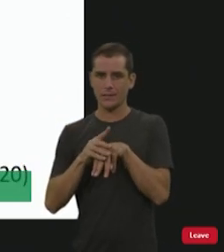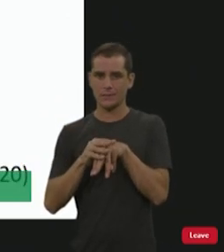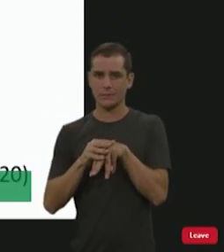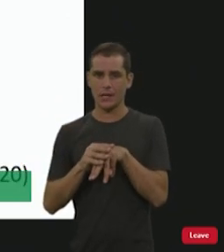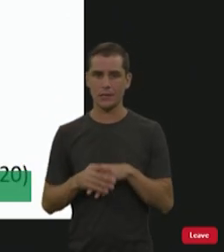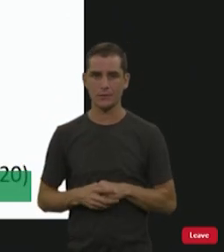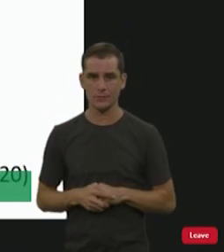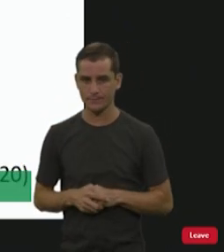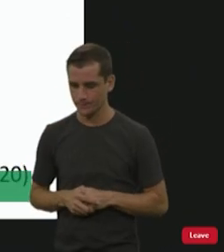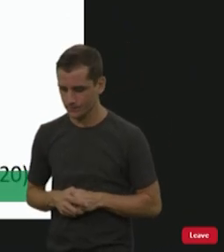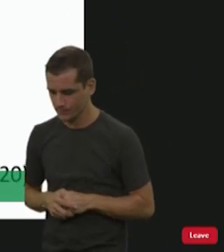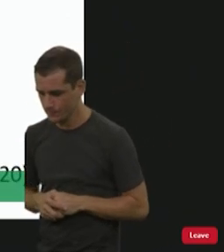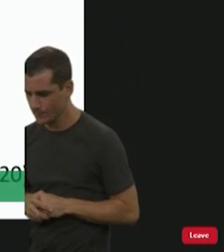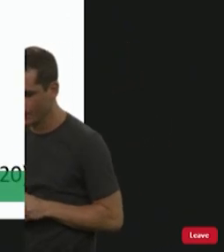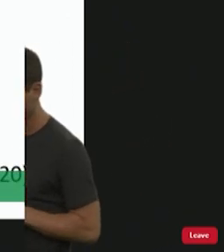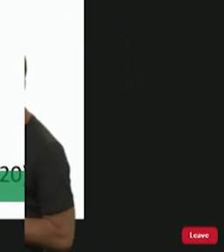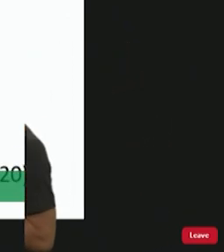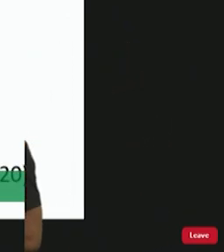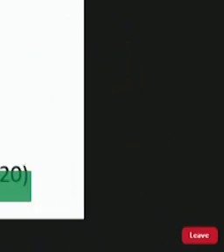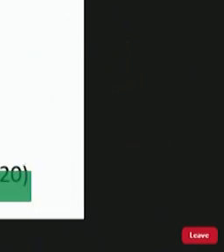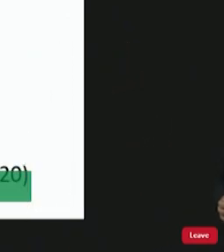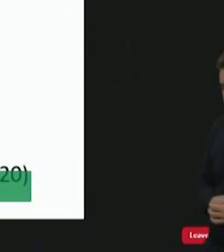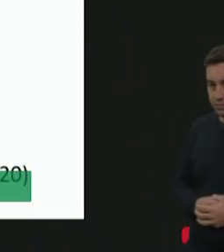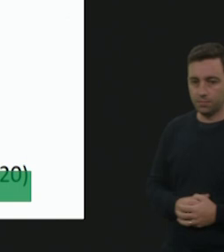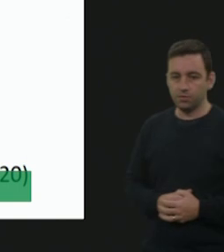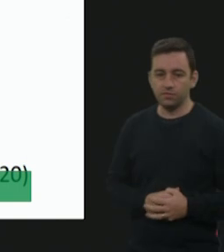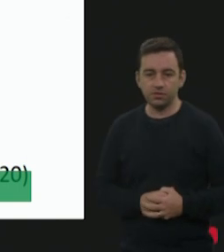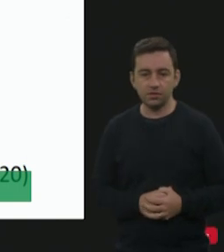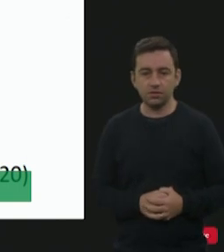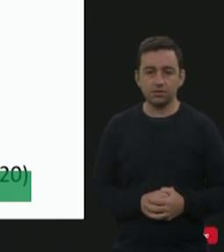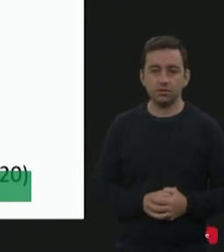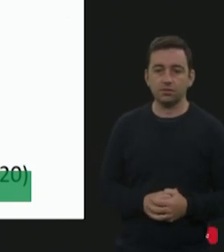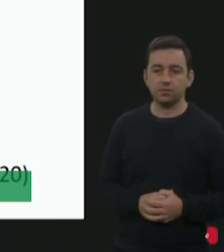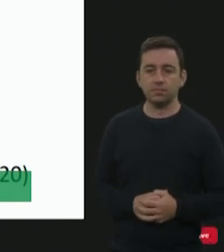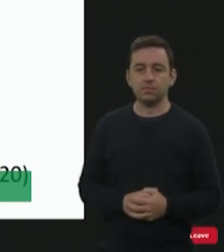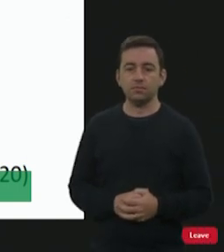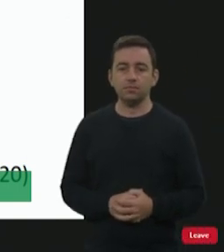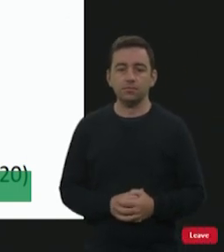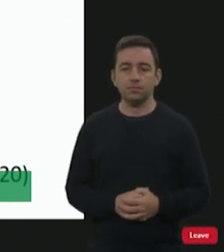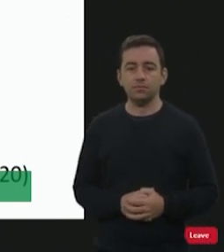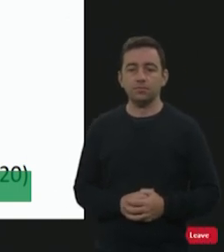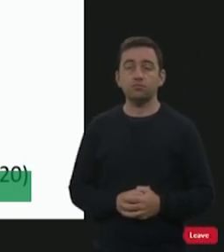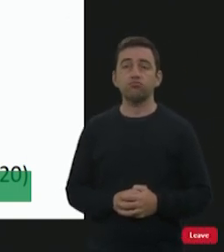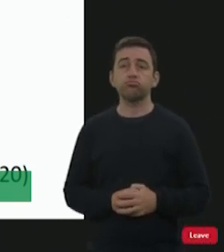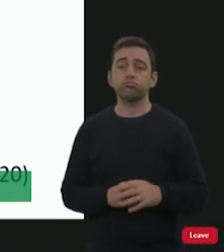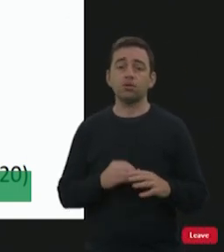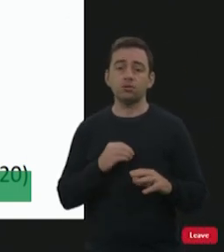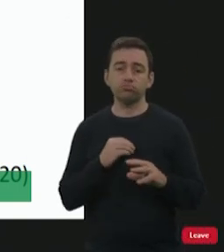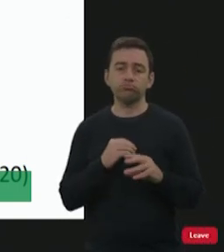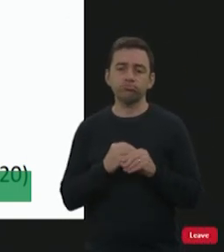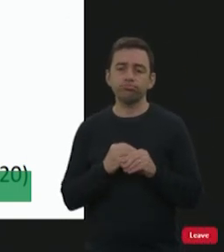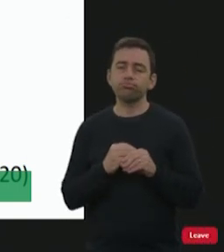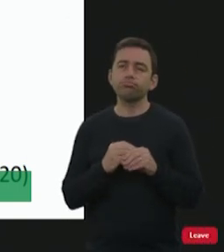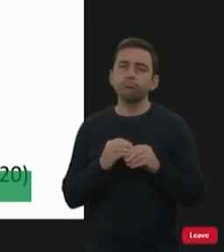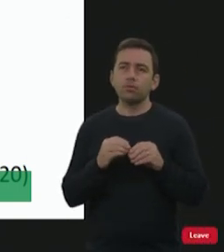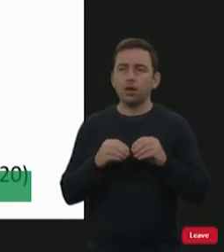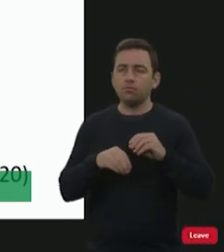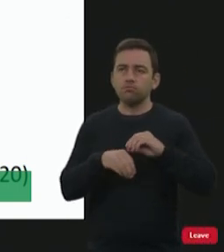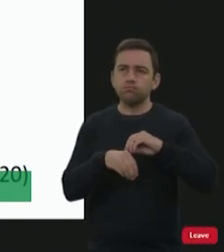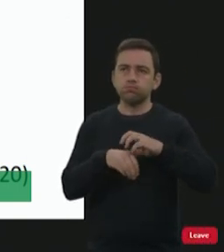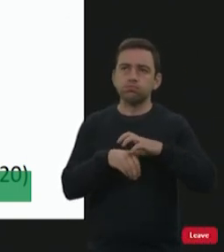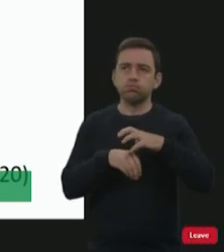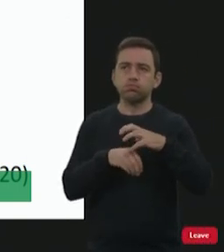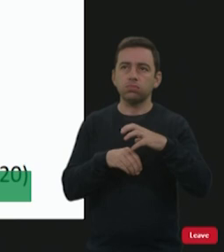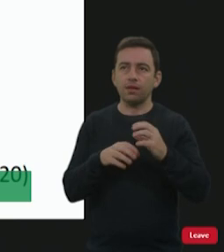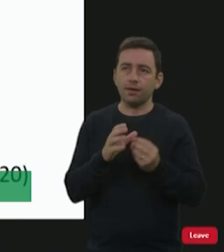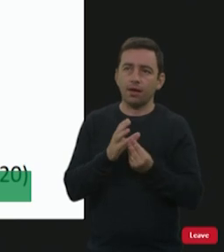congênitas, então existe uma na formação do adipócito, então o adipócito não é formado e consequentemente há uma